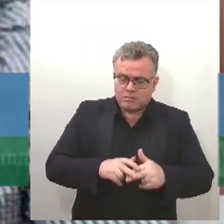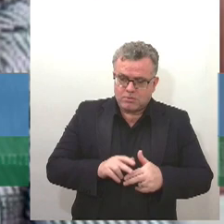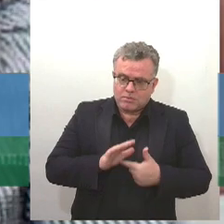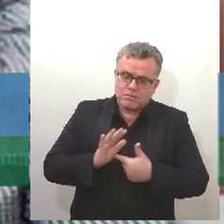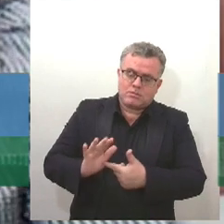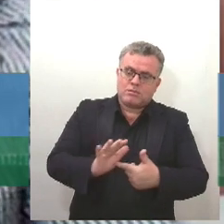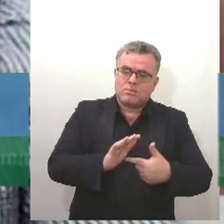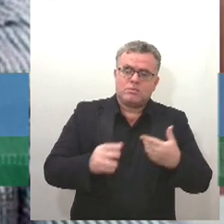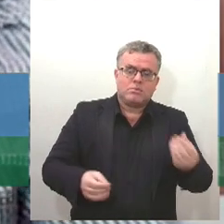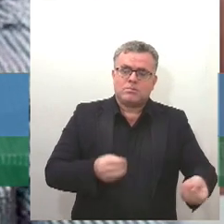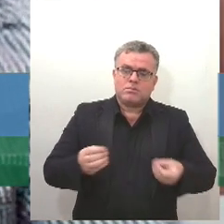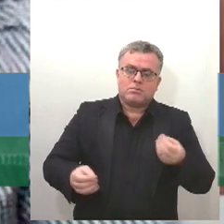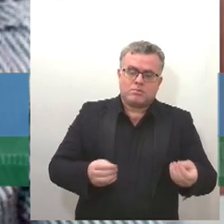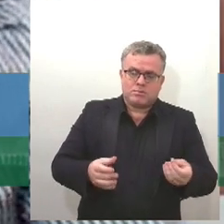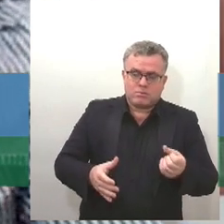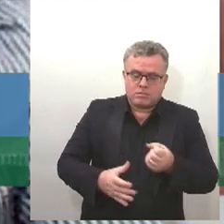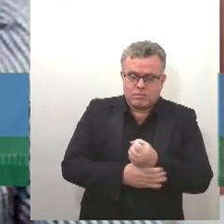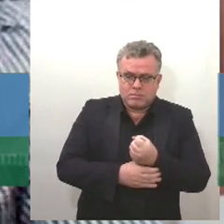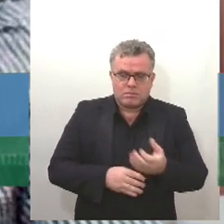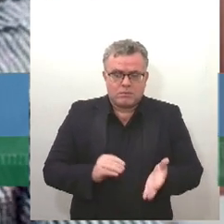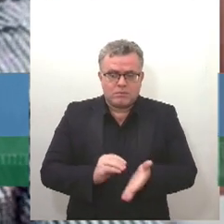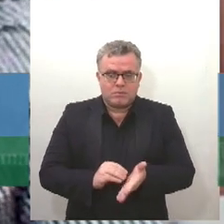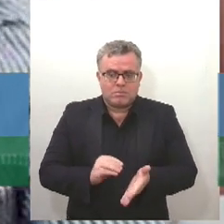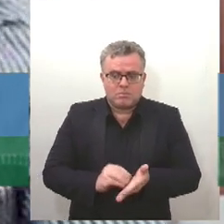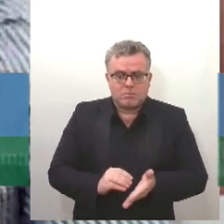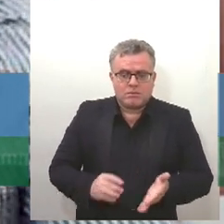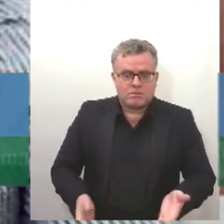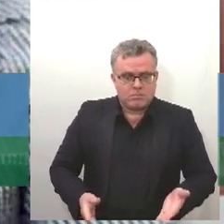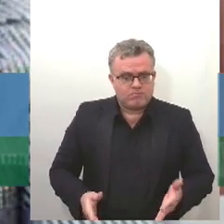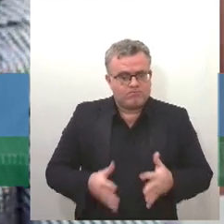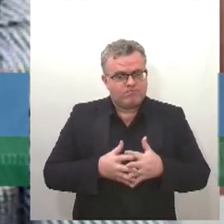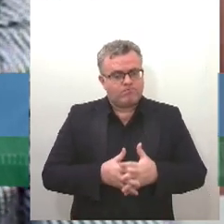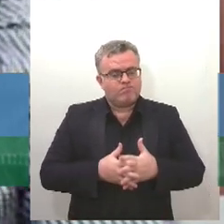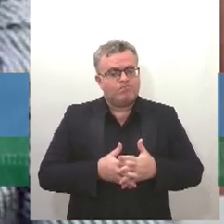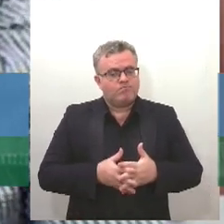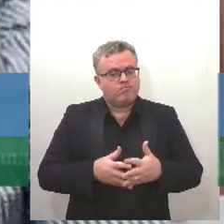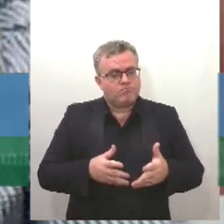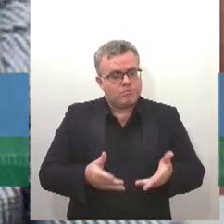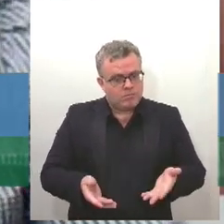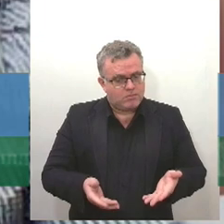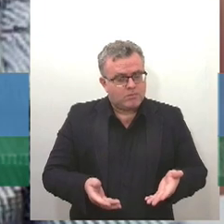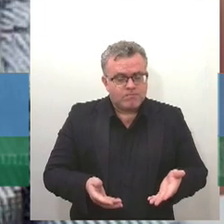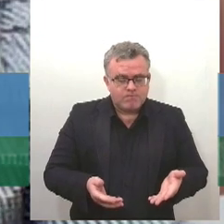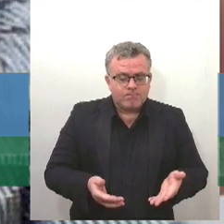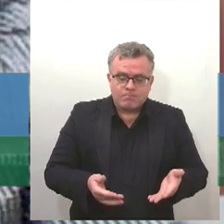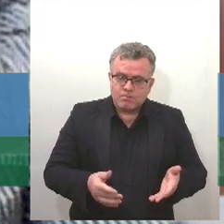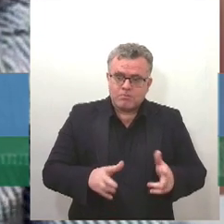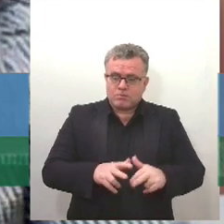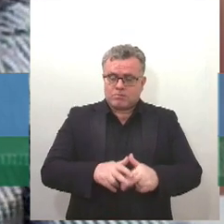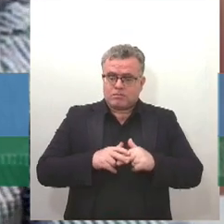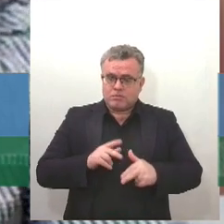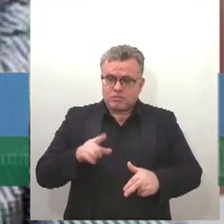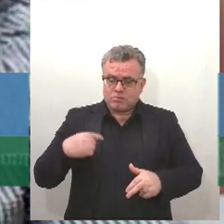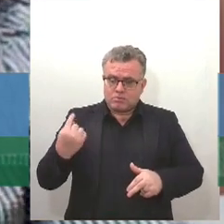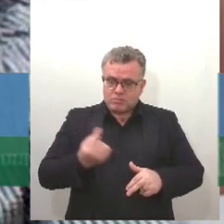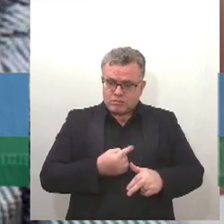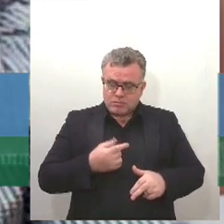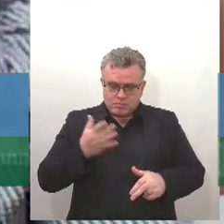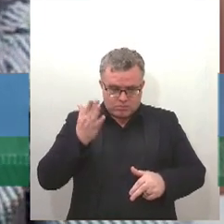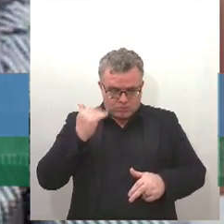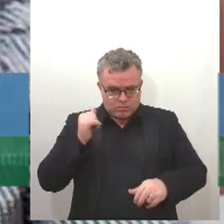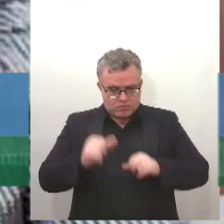de insegurança e de incerteza nesse cenário então nós tivemos a alteração com a emenda constitucional